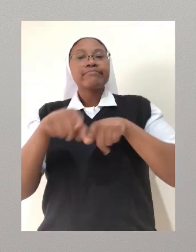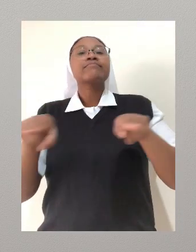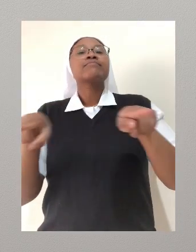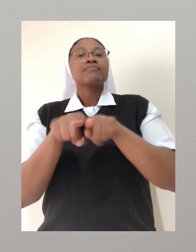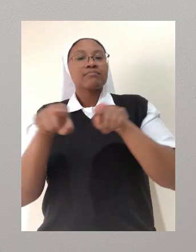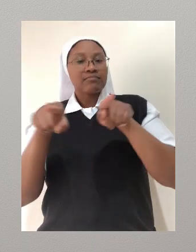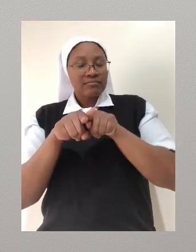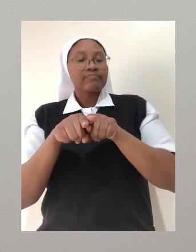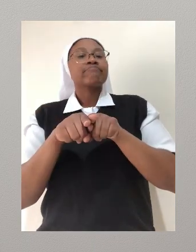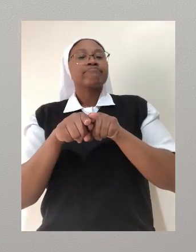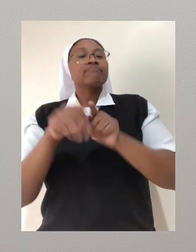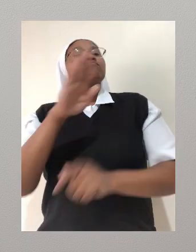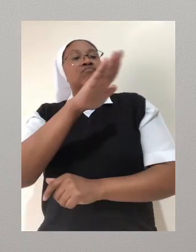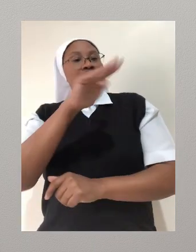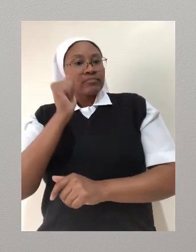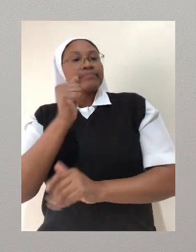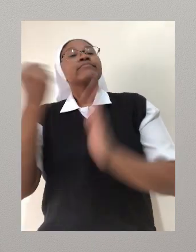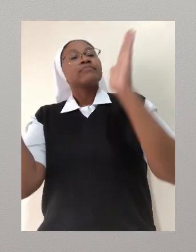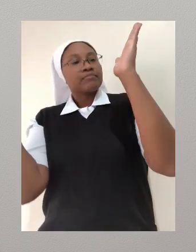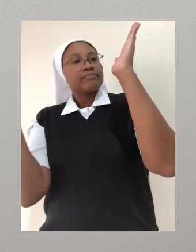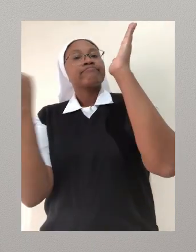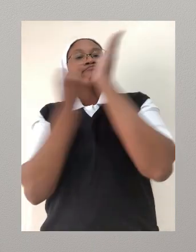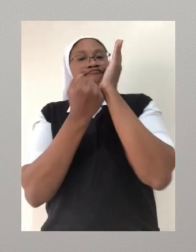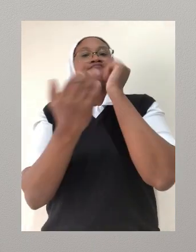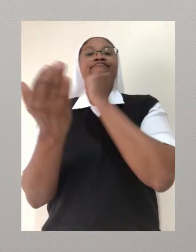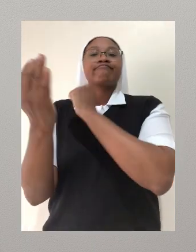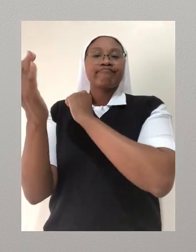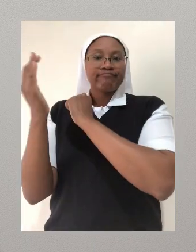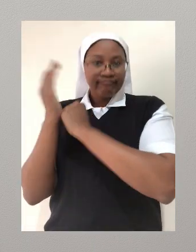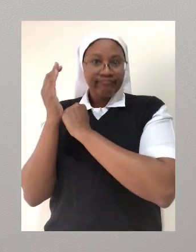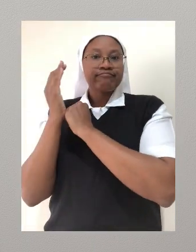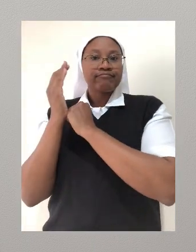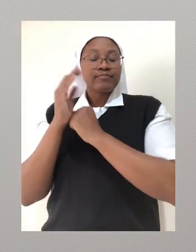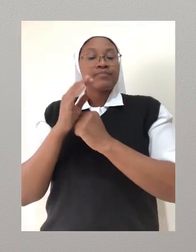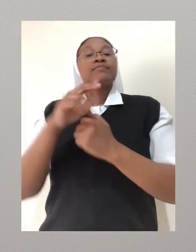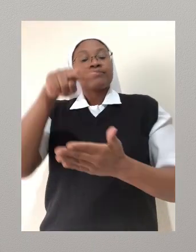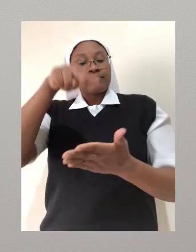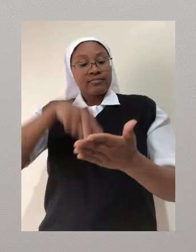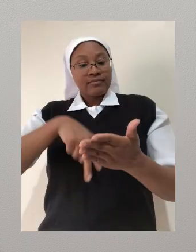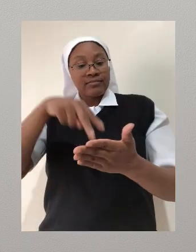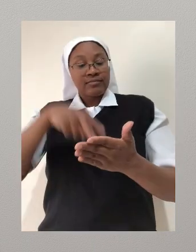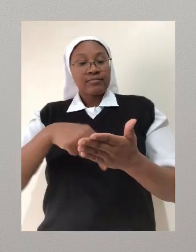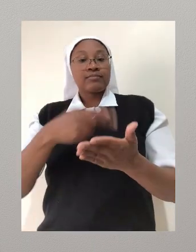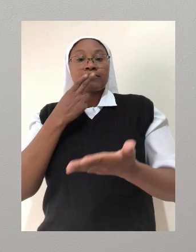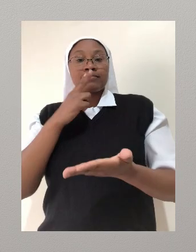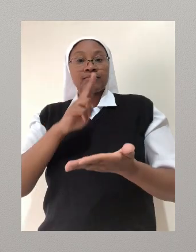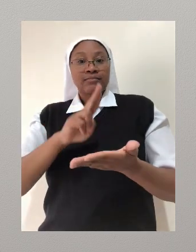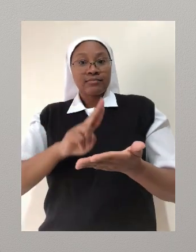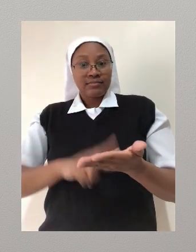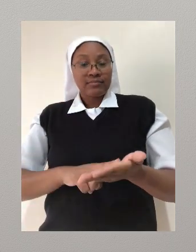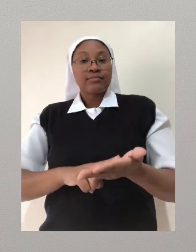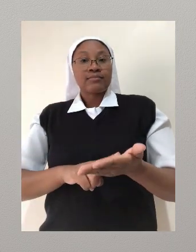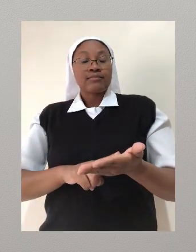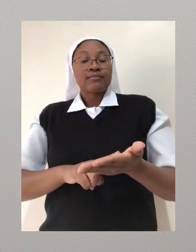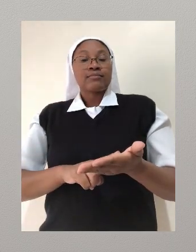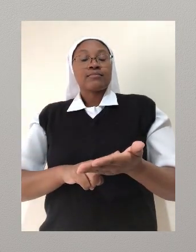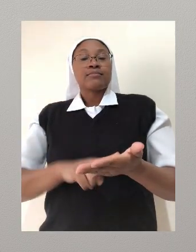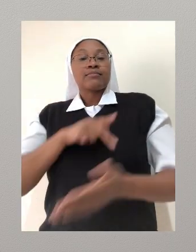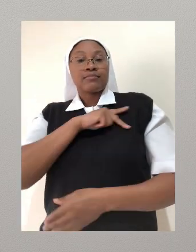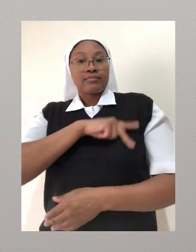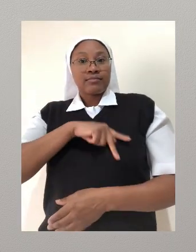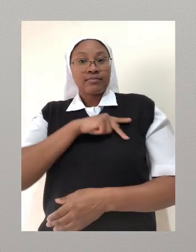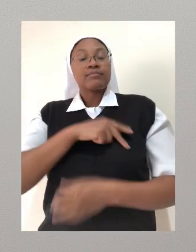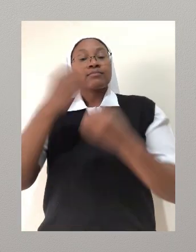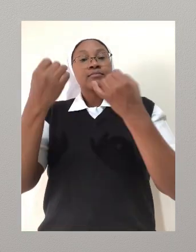chamaria ele para ser crucificado na leitura dos Filipenses São Paulo nos fala